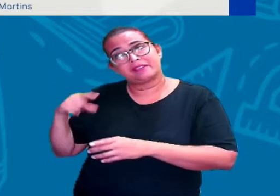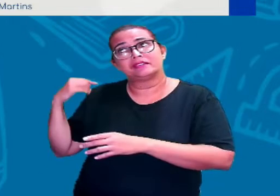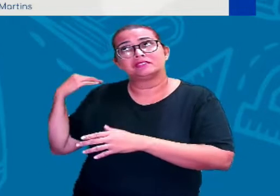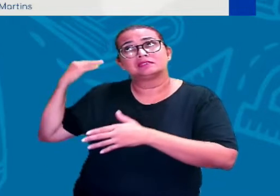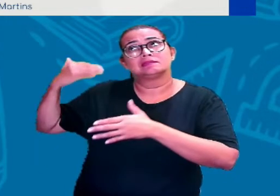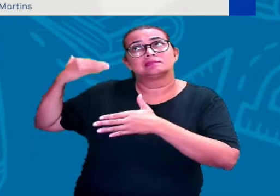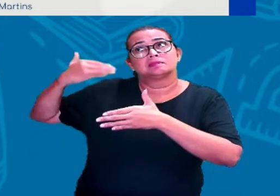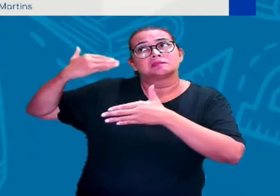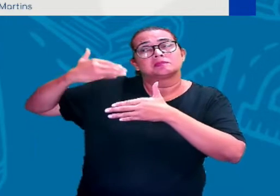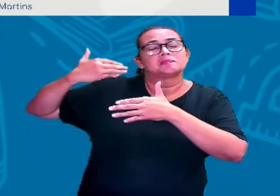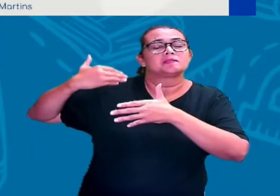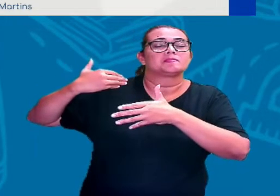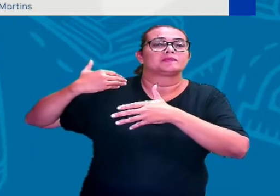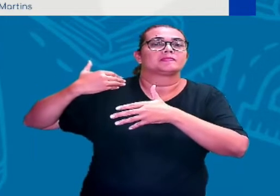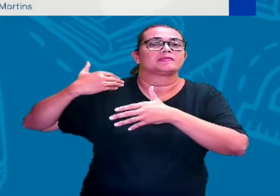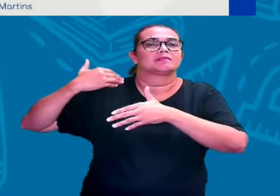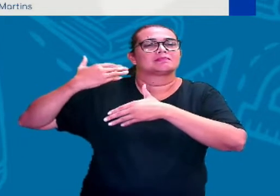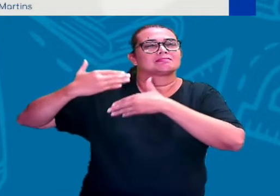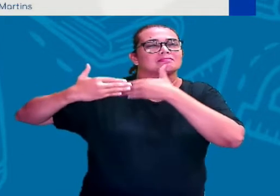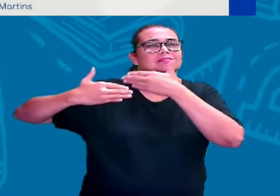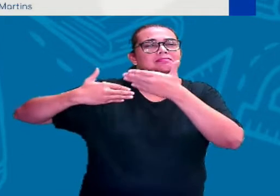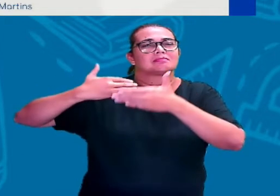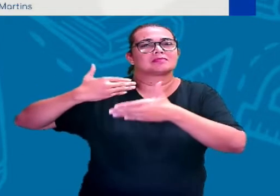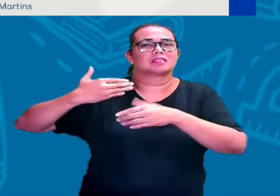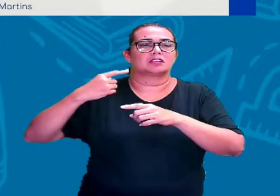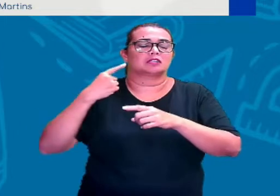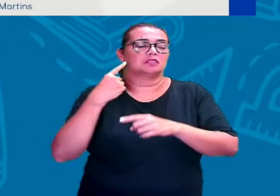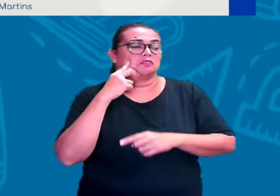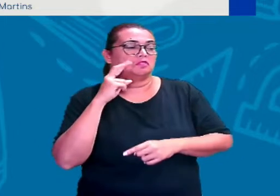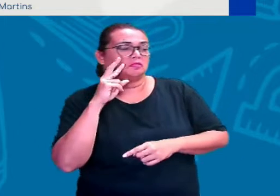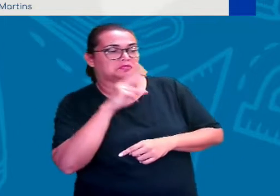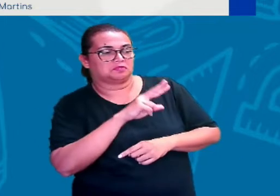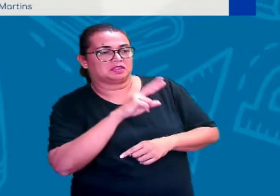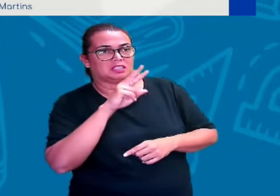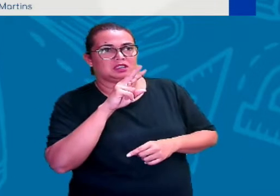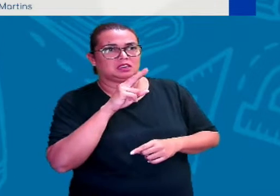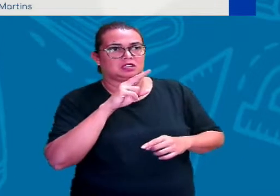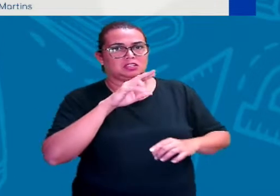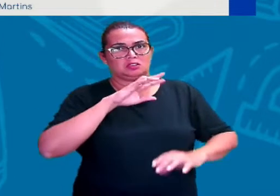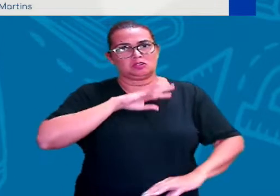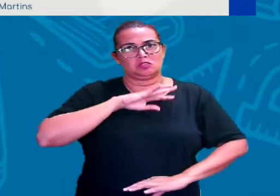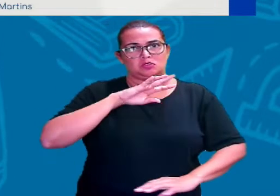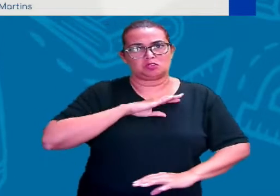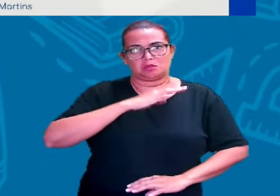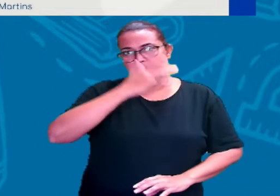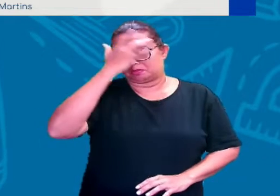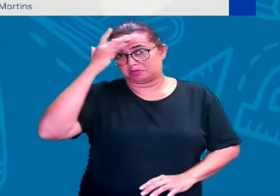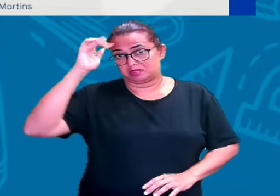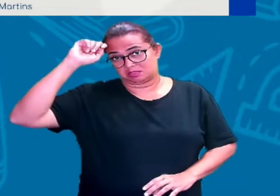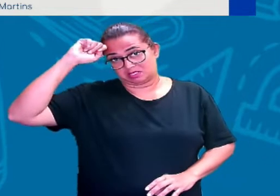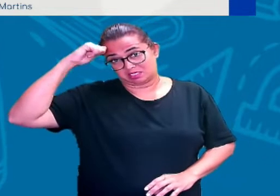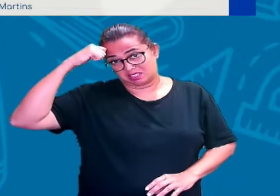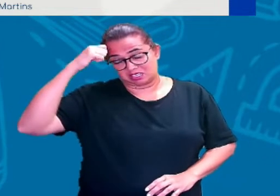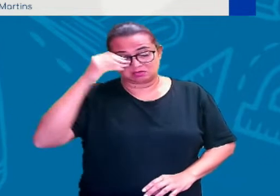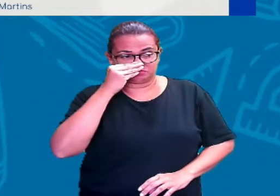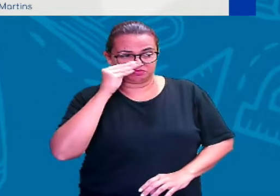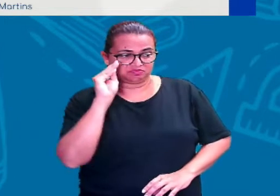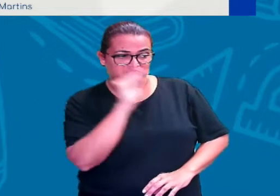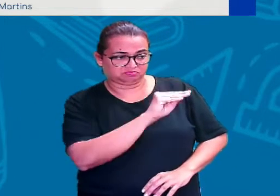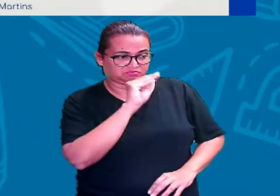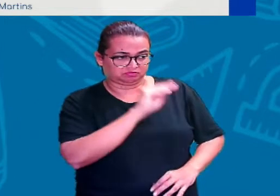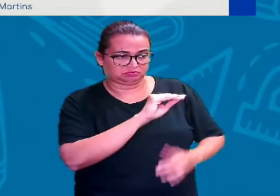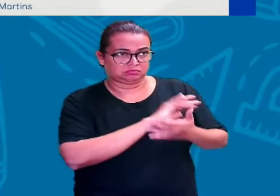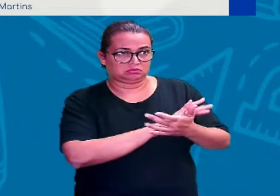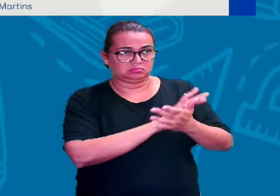da colonização, né? Da desvalorização do corpo das pessoas negras, que nessa época